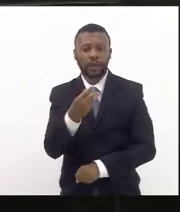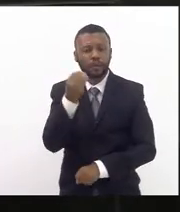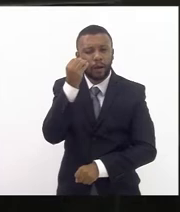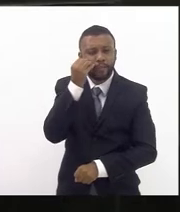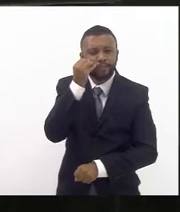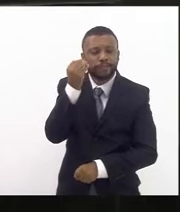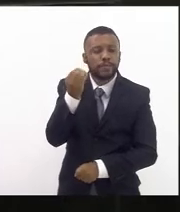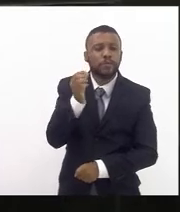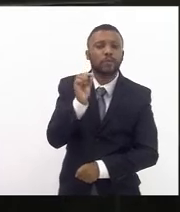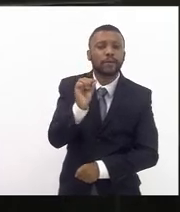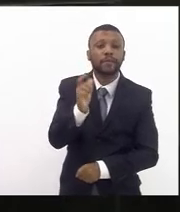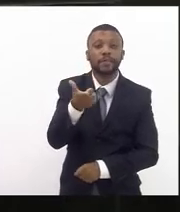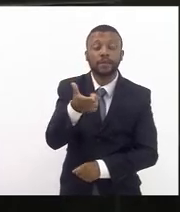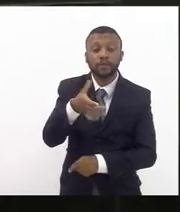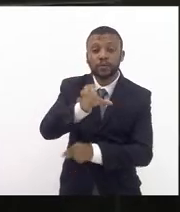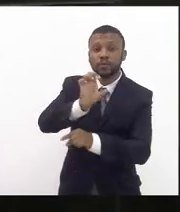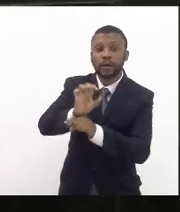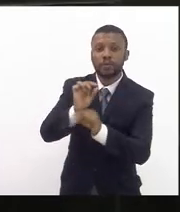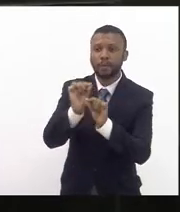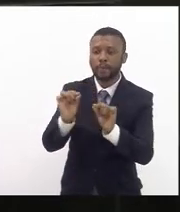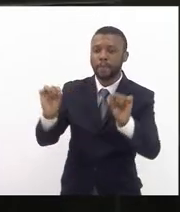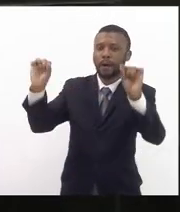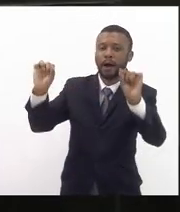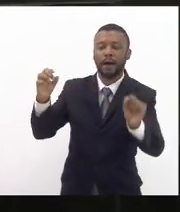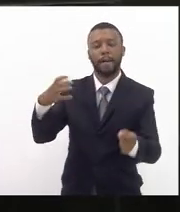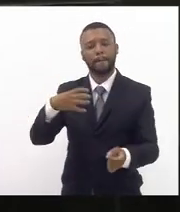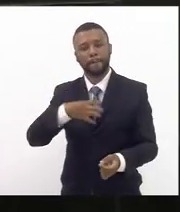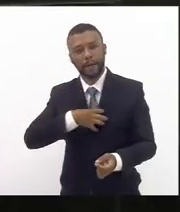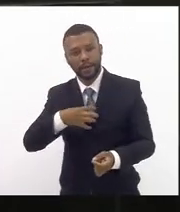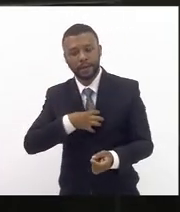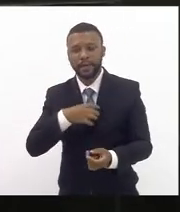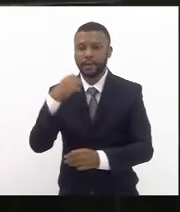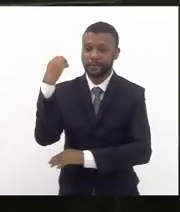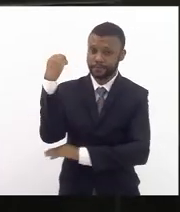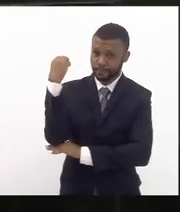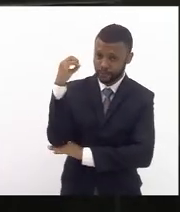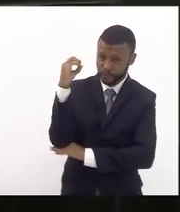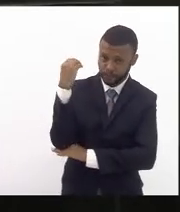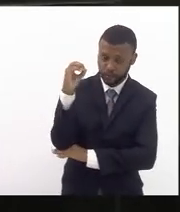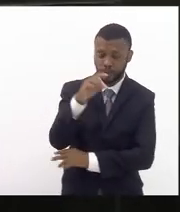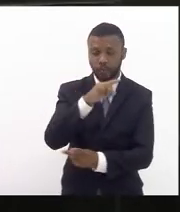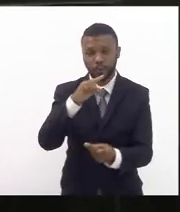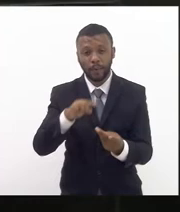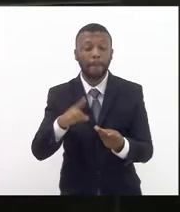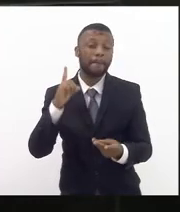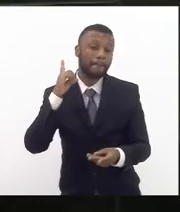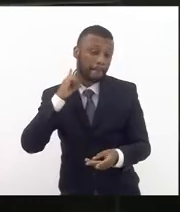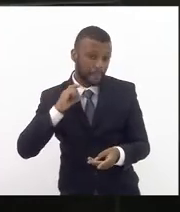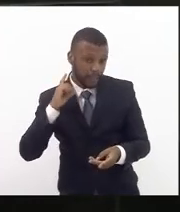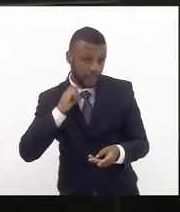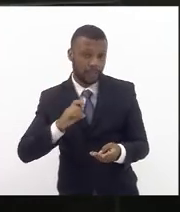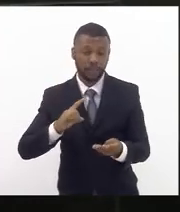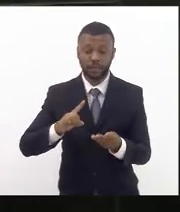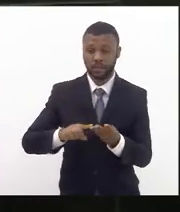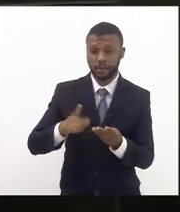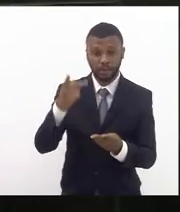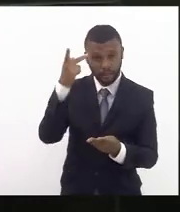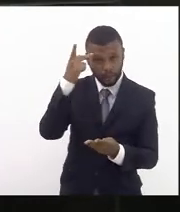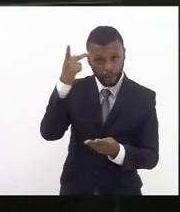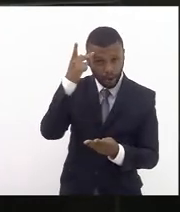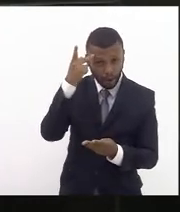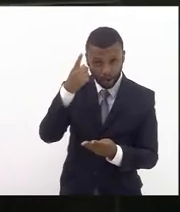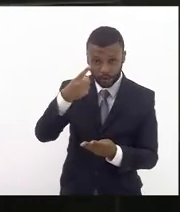os demais estados, Bahia, Rio Grande do Sul, Minas Gerais e São Paulo, de alguma maneira